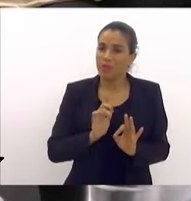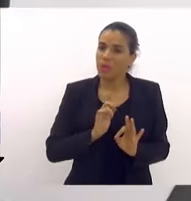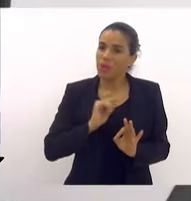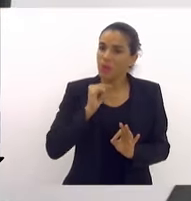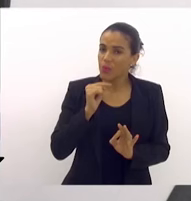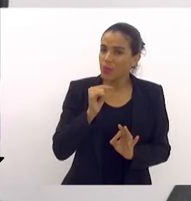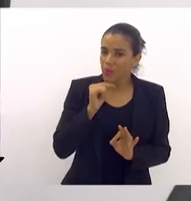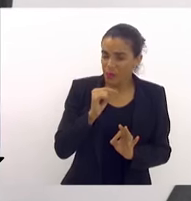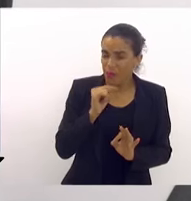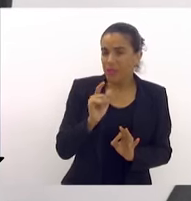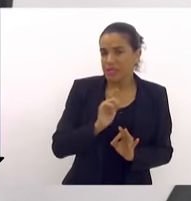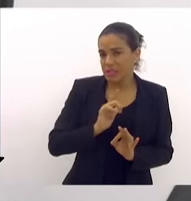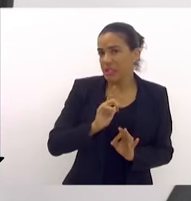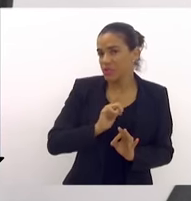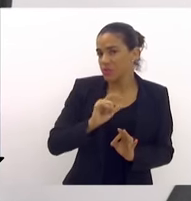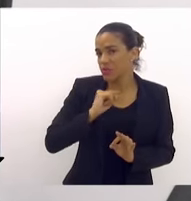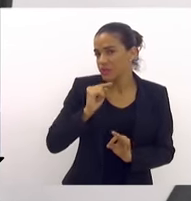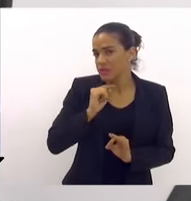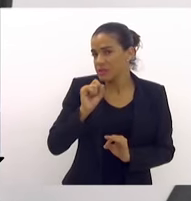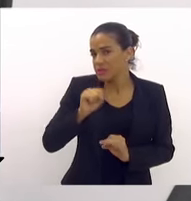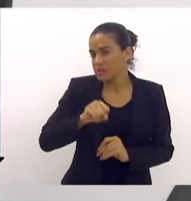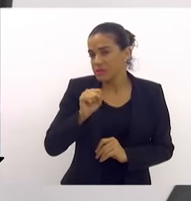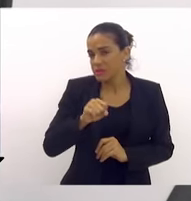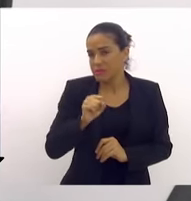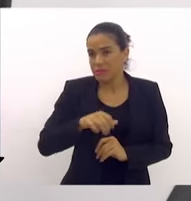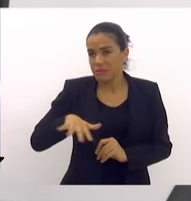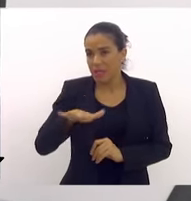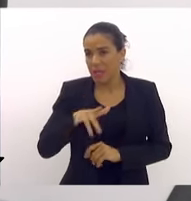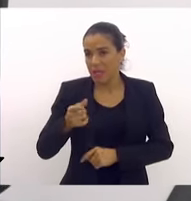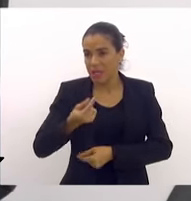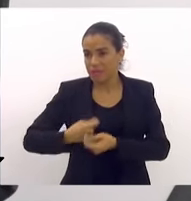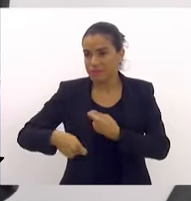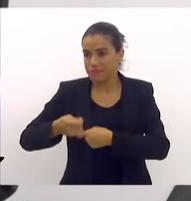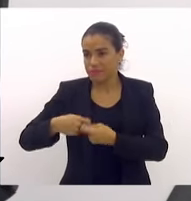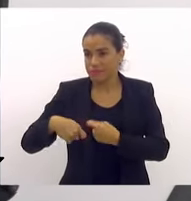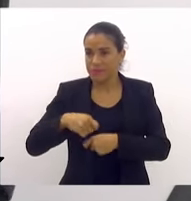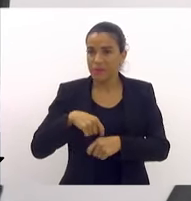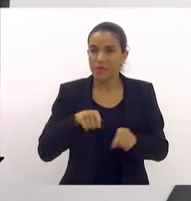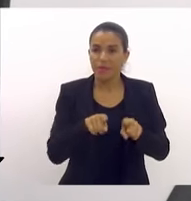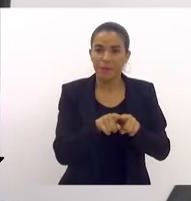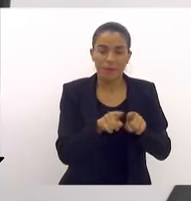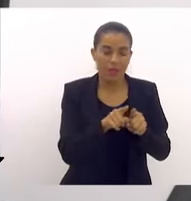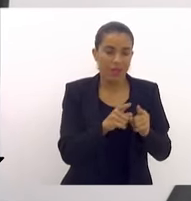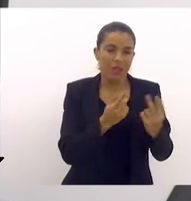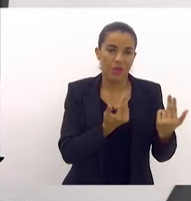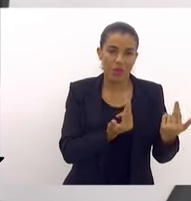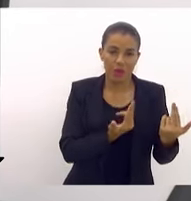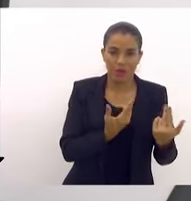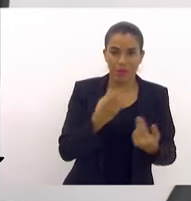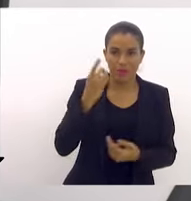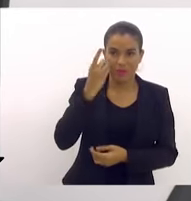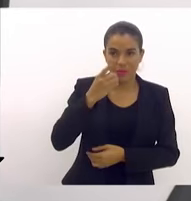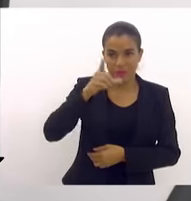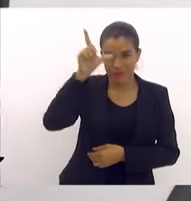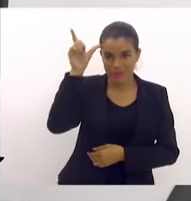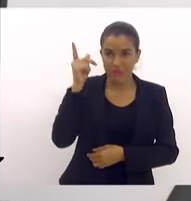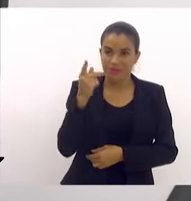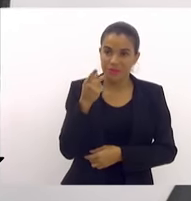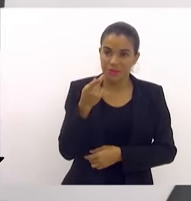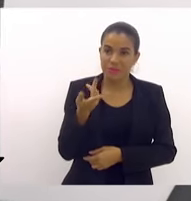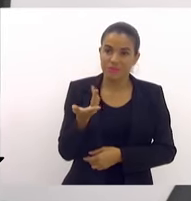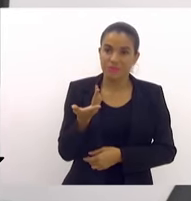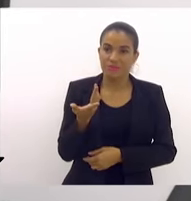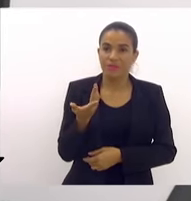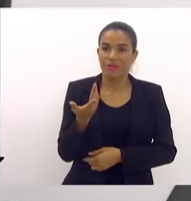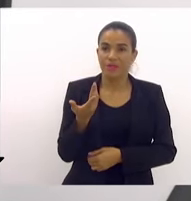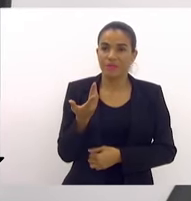um eventual mais liberal no campo econômico que sou, me filiando ao entendimento do deputado Luiz Paulo também, no sentido